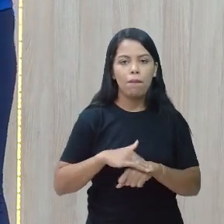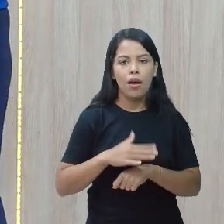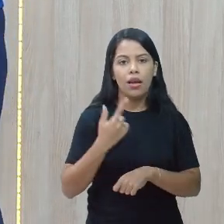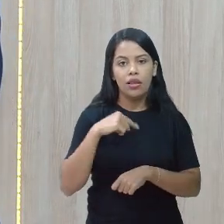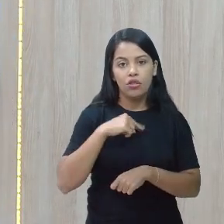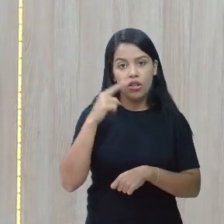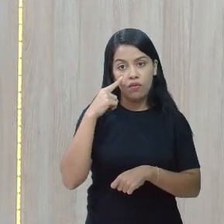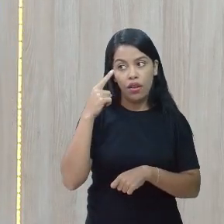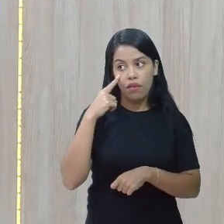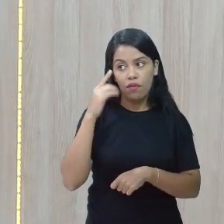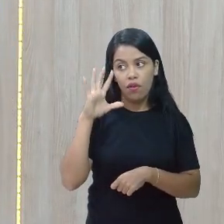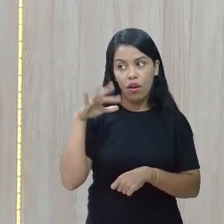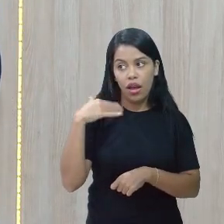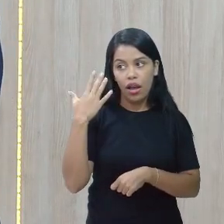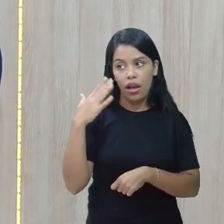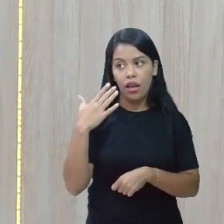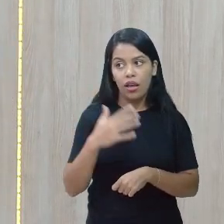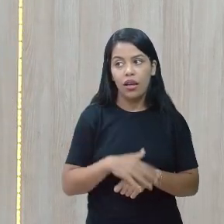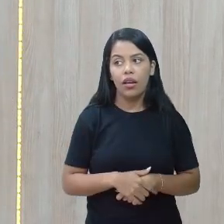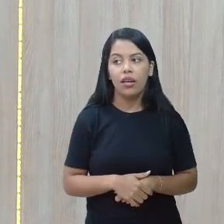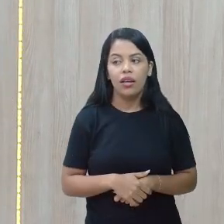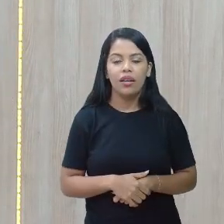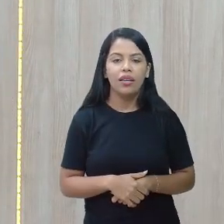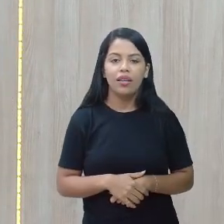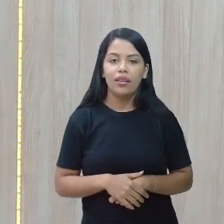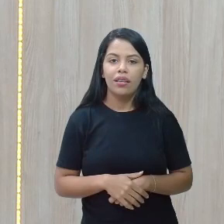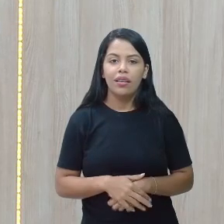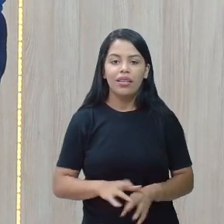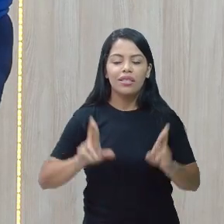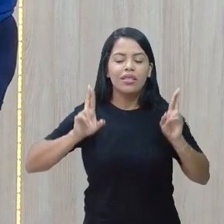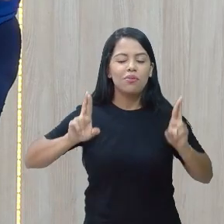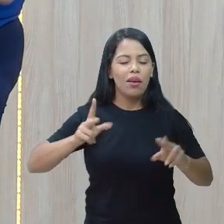cantora indígena incrível. Espero que o vídeo rode dessa vez.